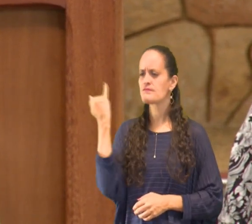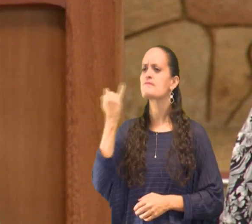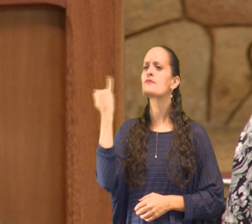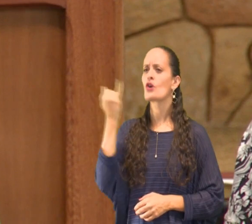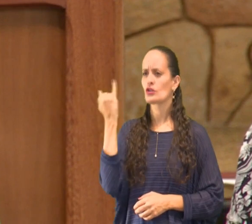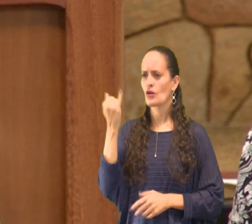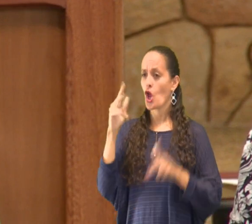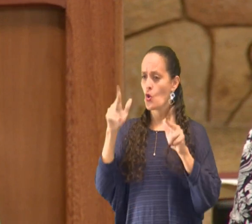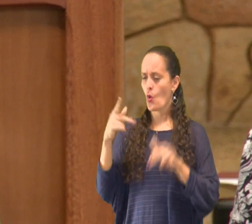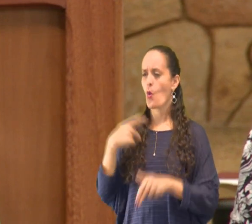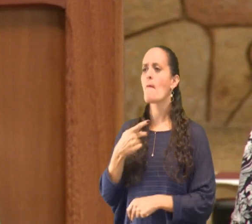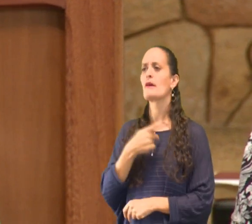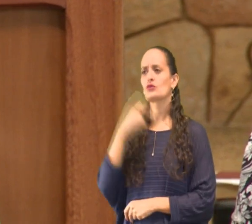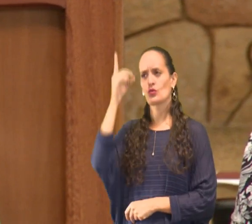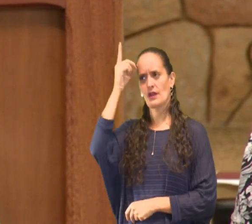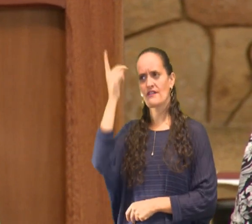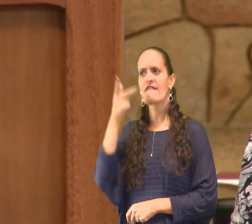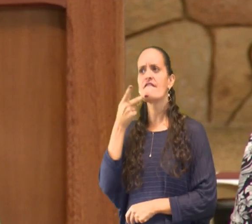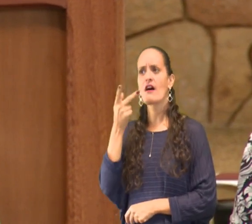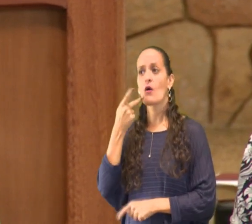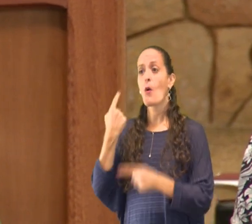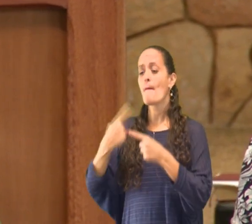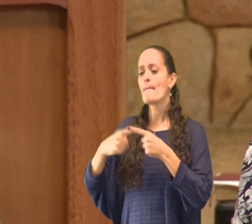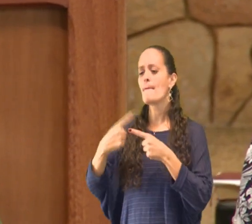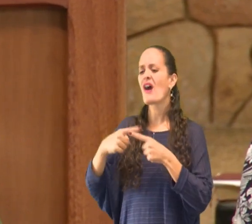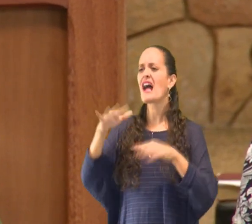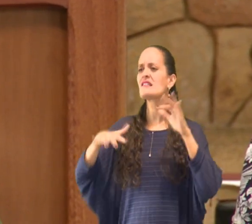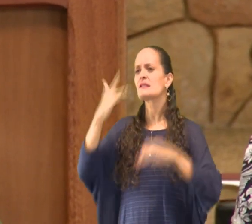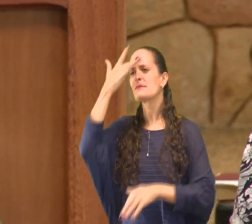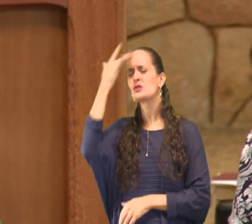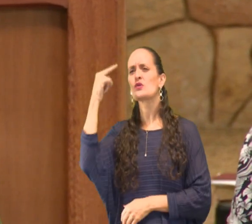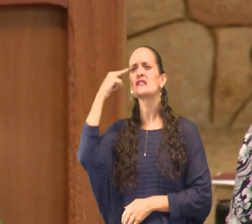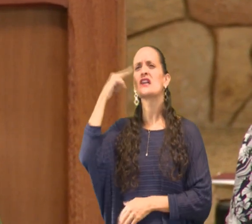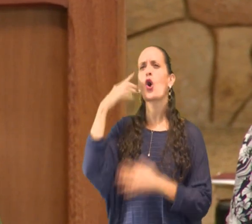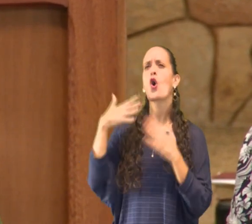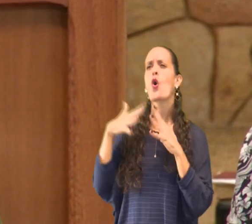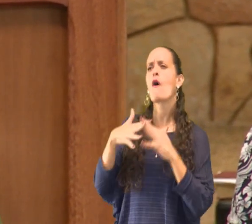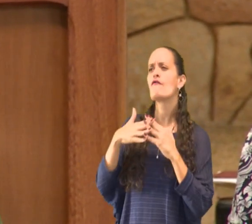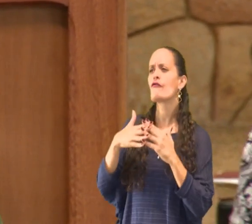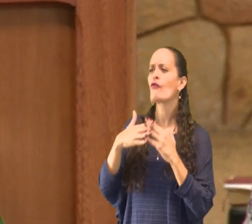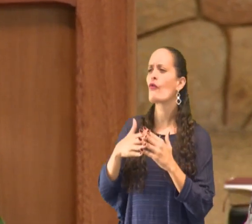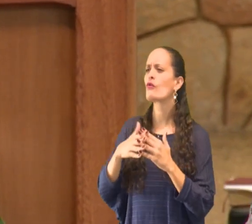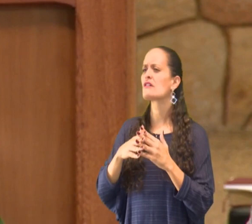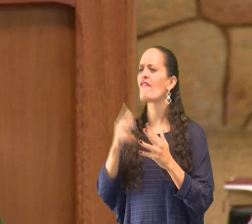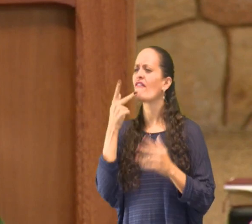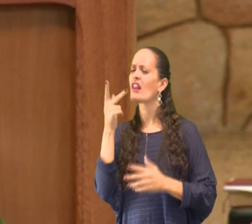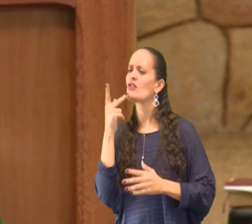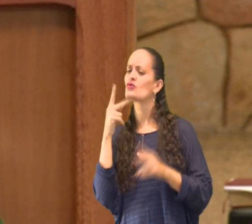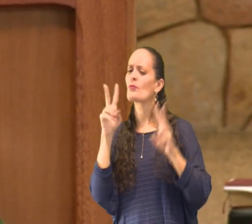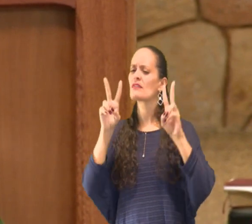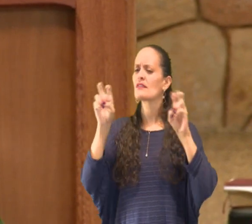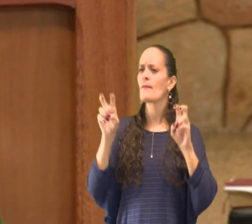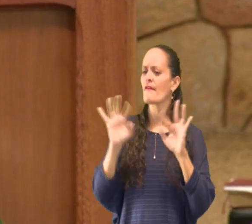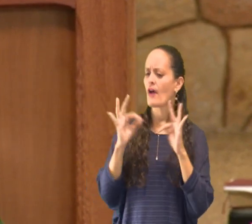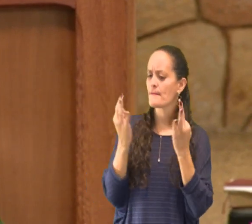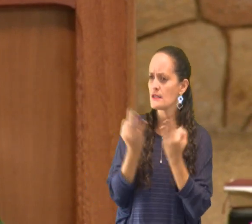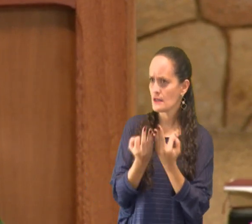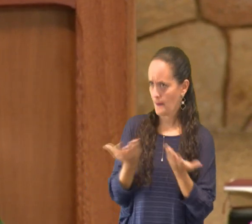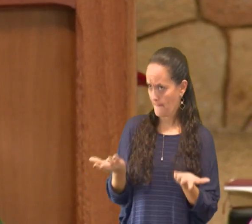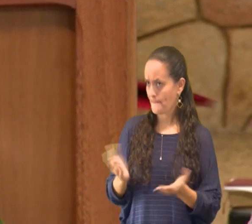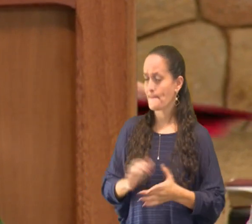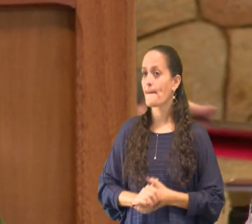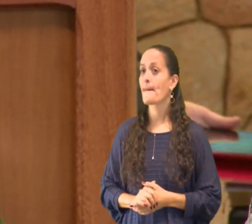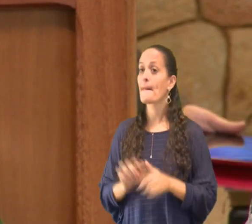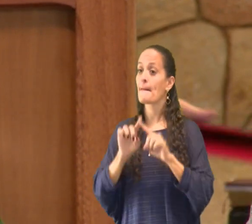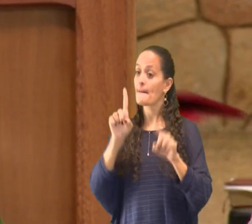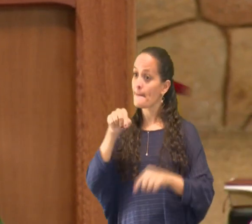pastor Davi mencionou, para desmistificar determinadas questões familiares. E ele volta à palavra.